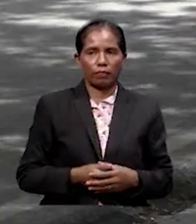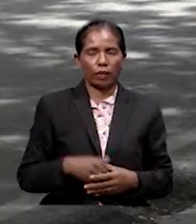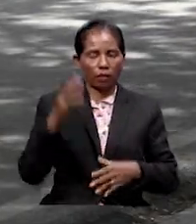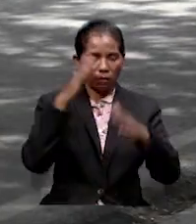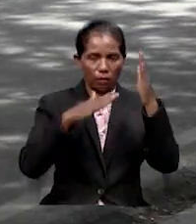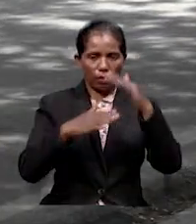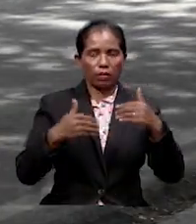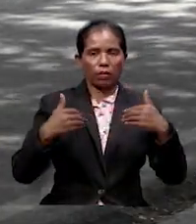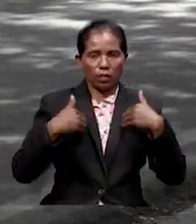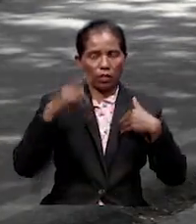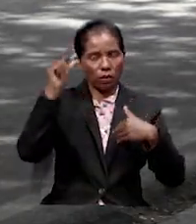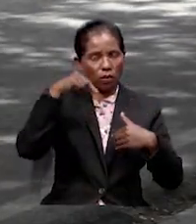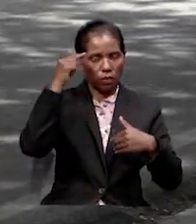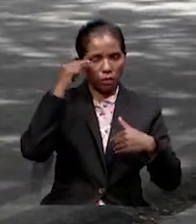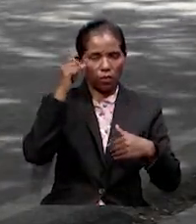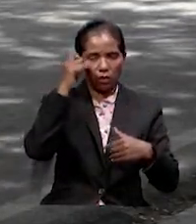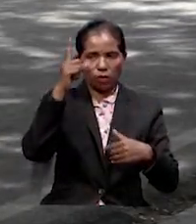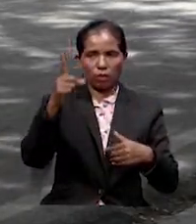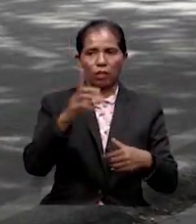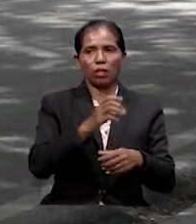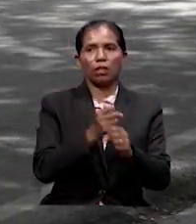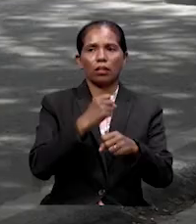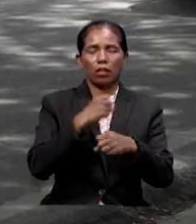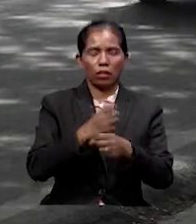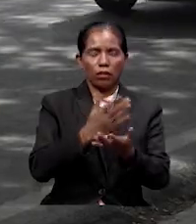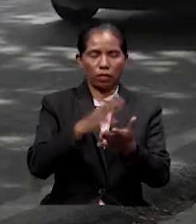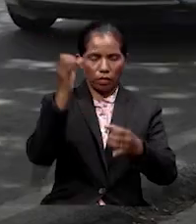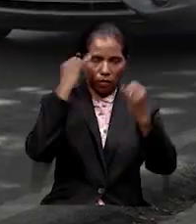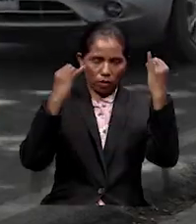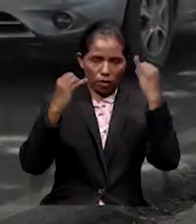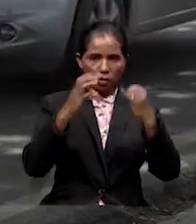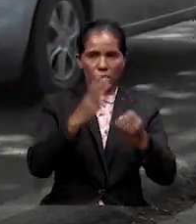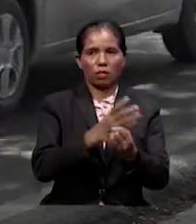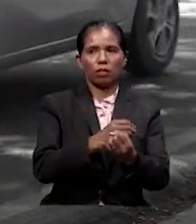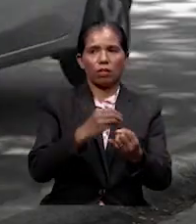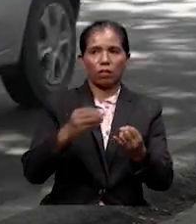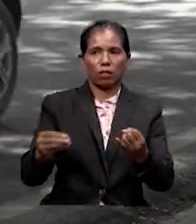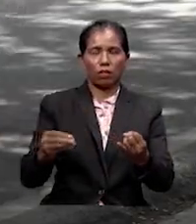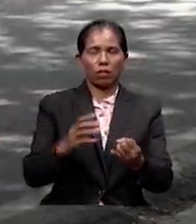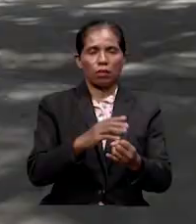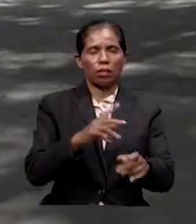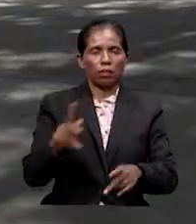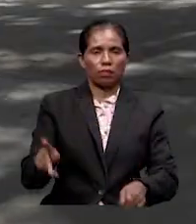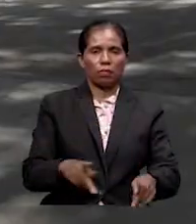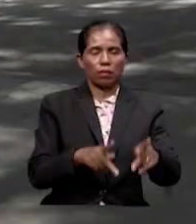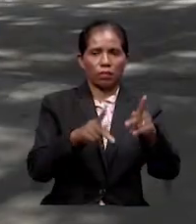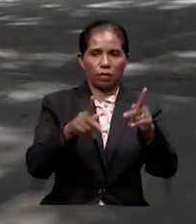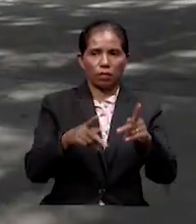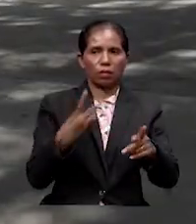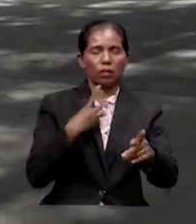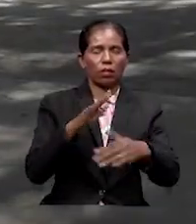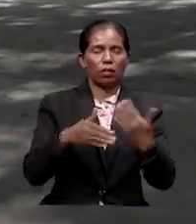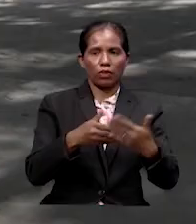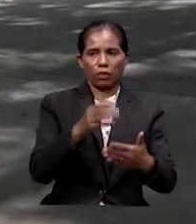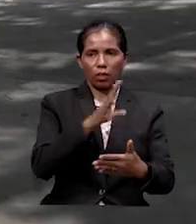ne mosu governo foin ha fodak atu halo sensibilizasaun no socializasaun ba publiku. E tem outro